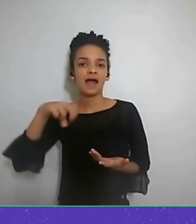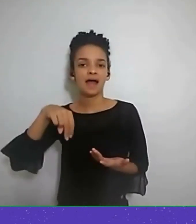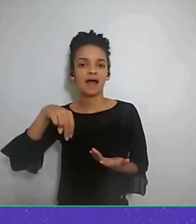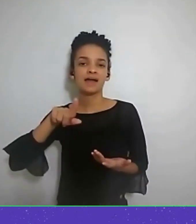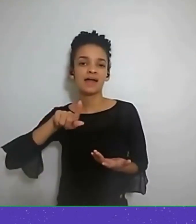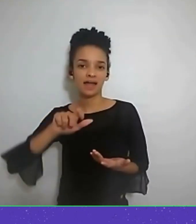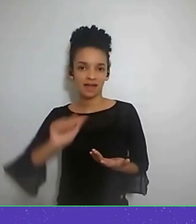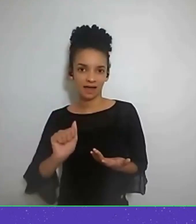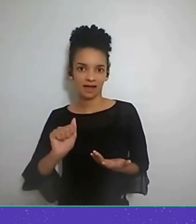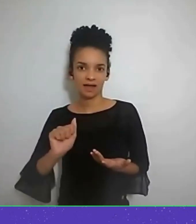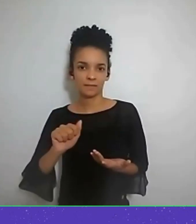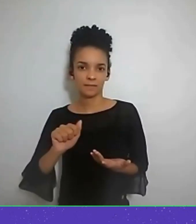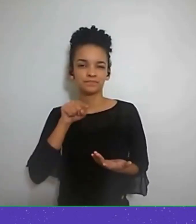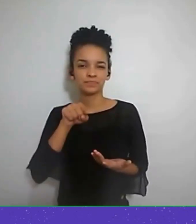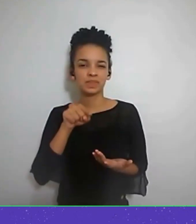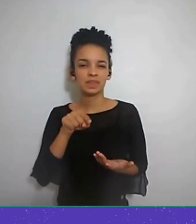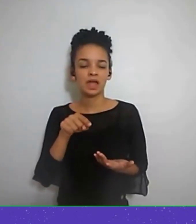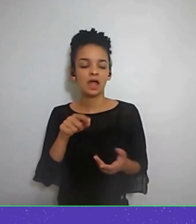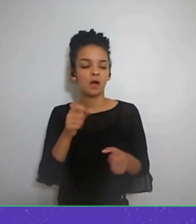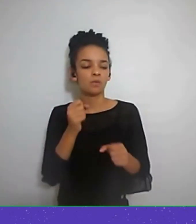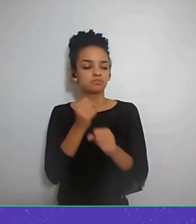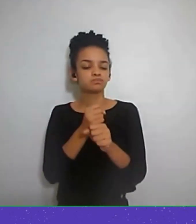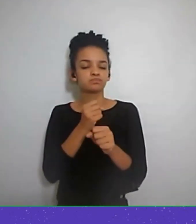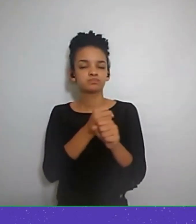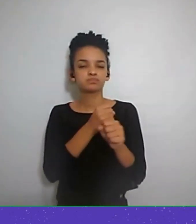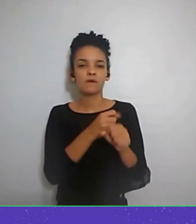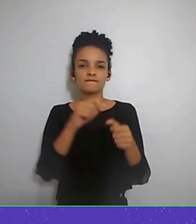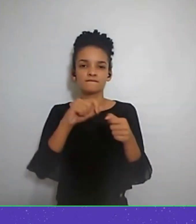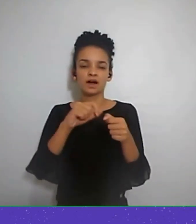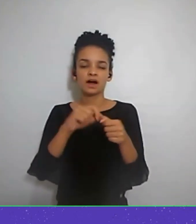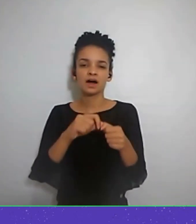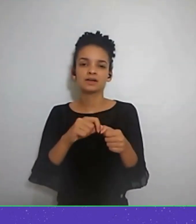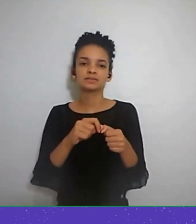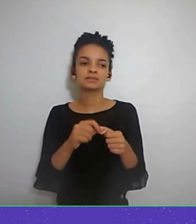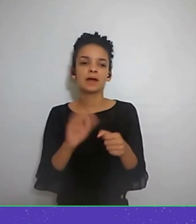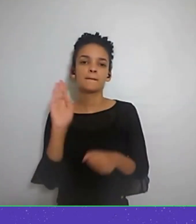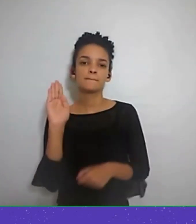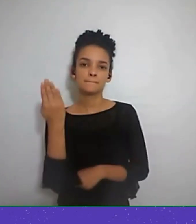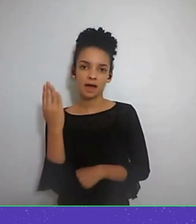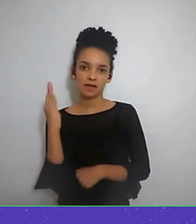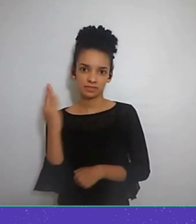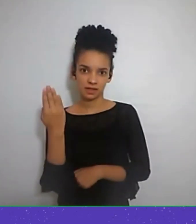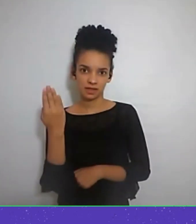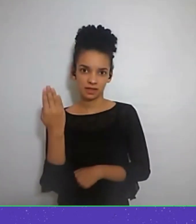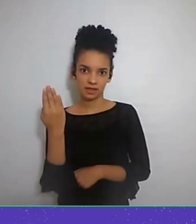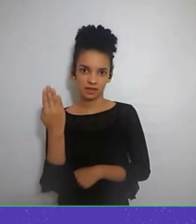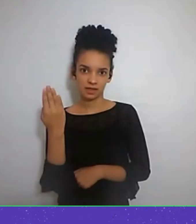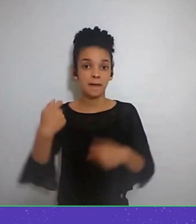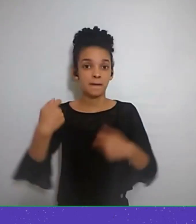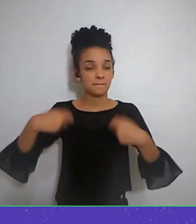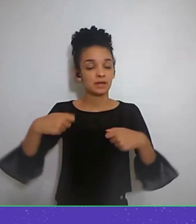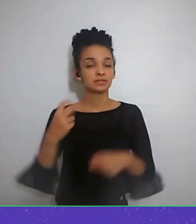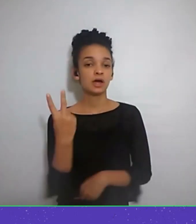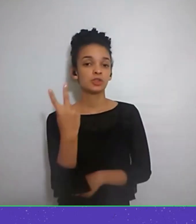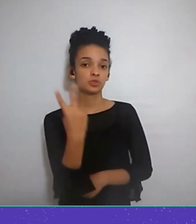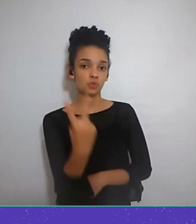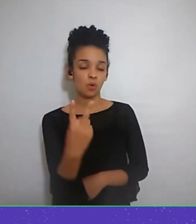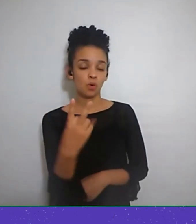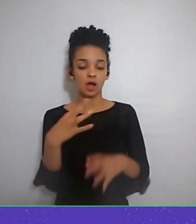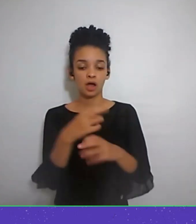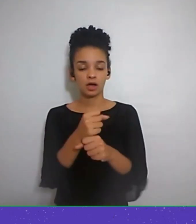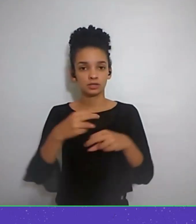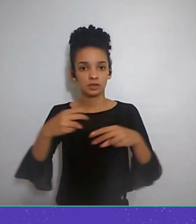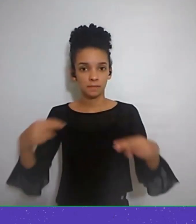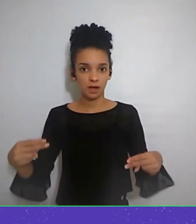madeira que se ajusta sobre, né, dois animais para arar a terra ou puxar a